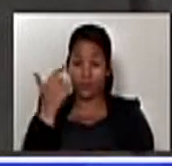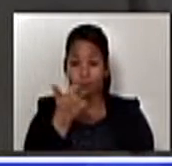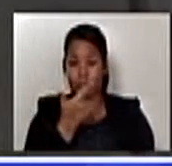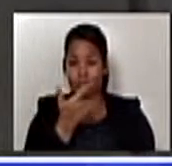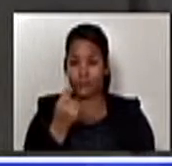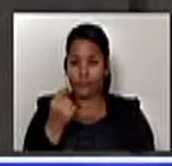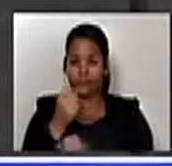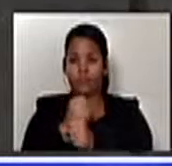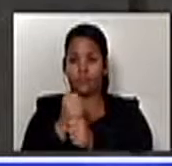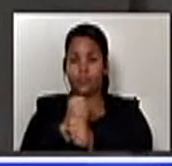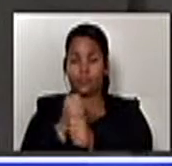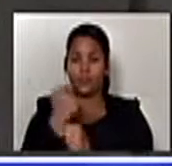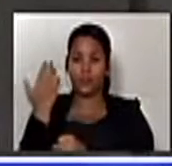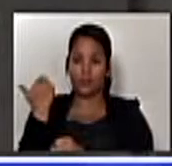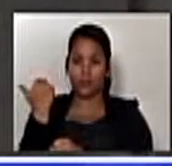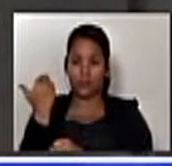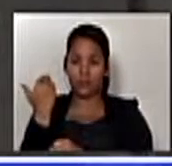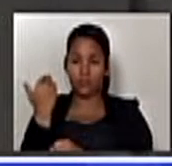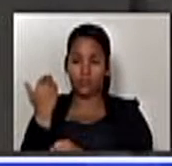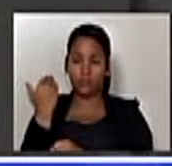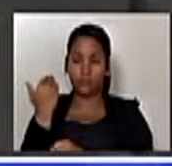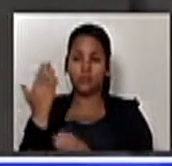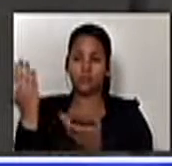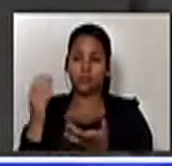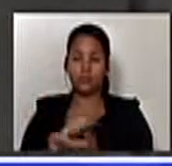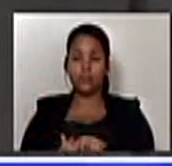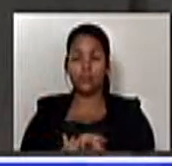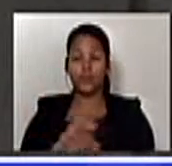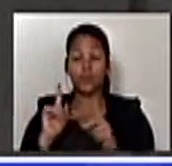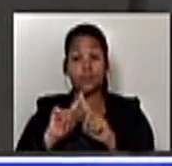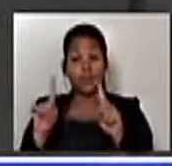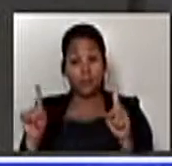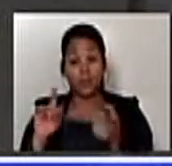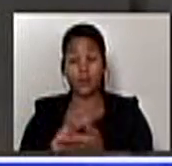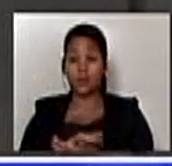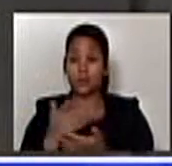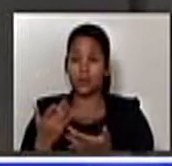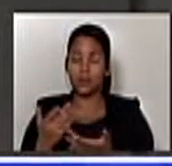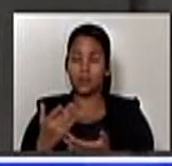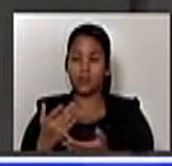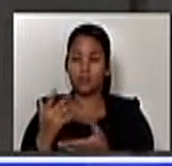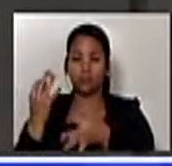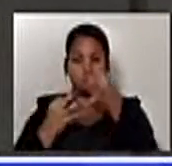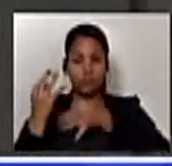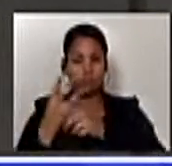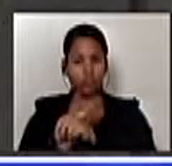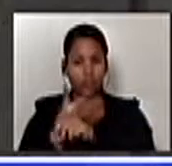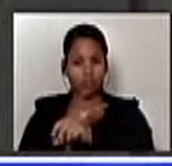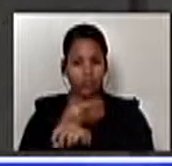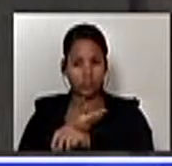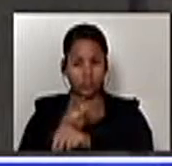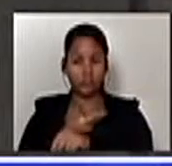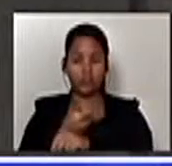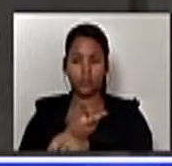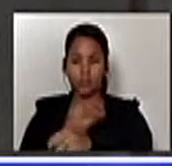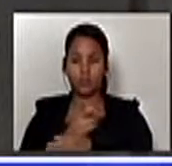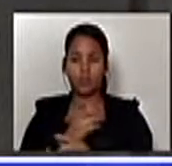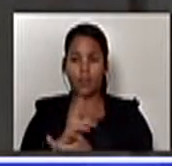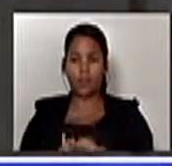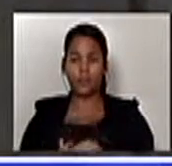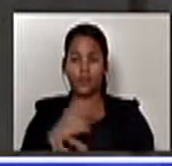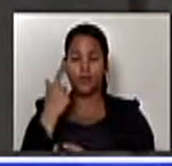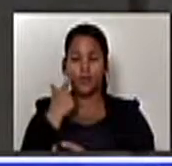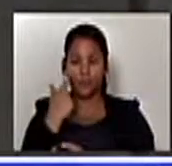atentos, a Procuradoria está avisada disso e a gente está acompanhando o dia a dia dessa situação.